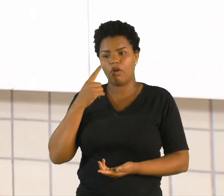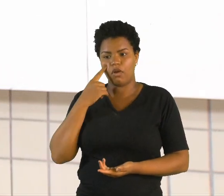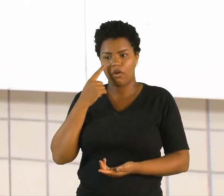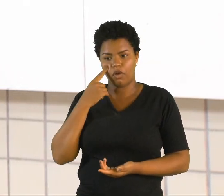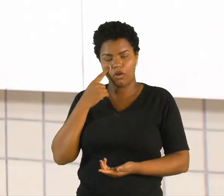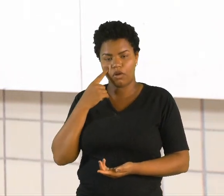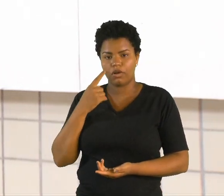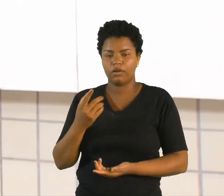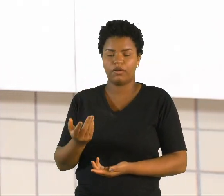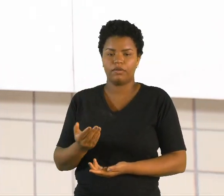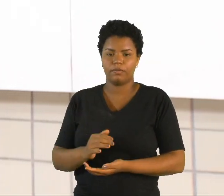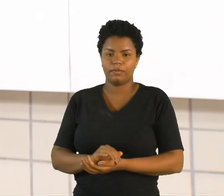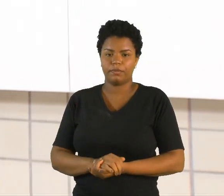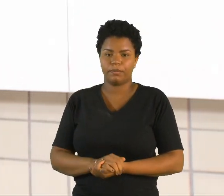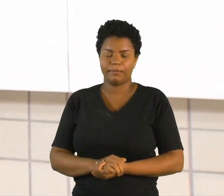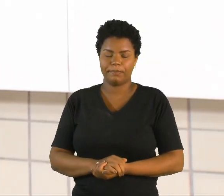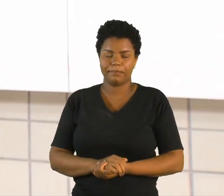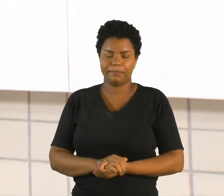milésimo.